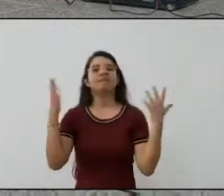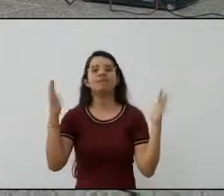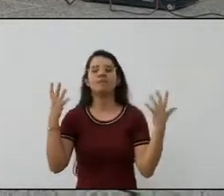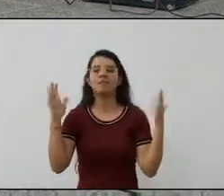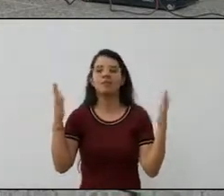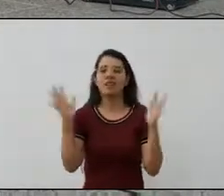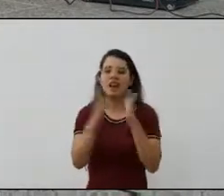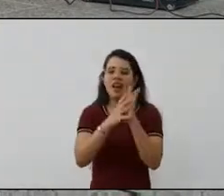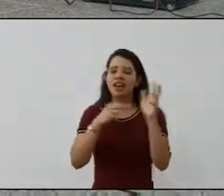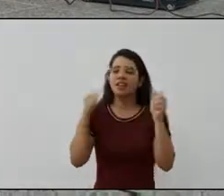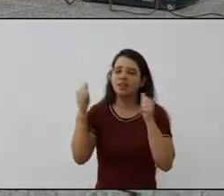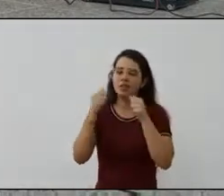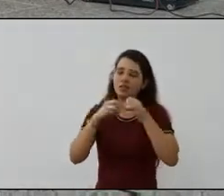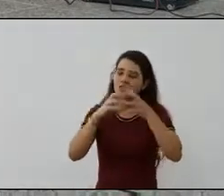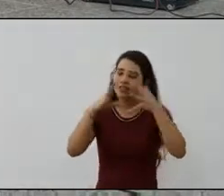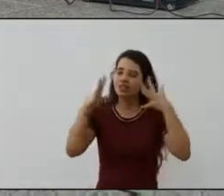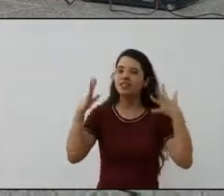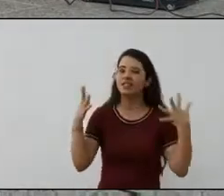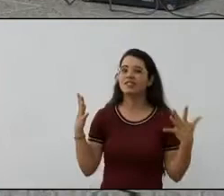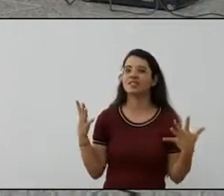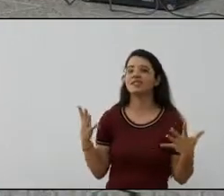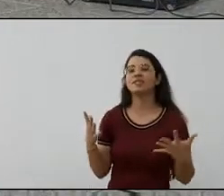Eita glória!